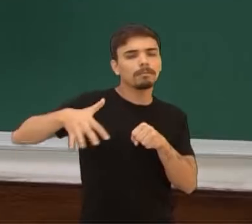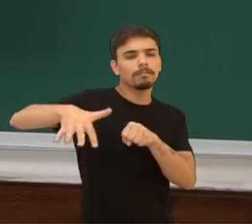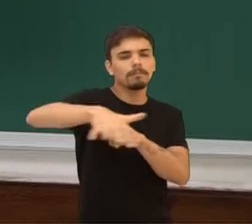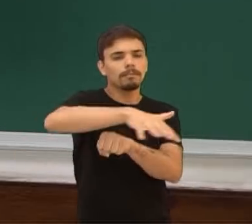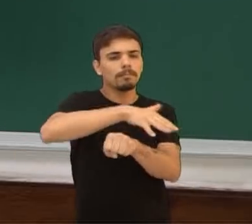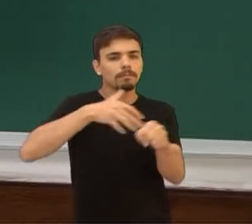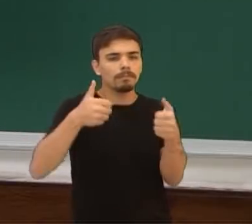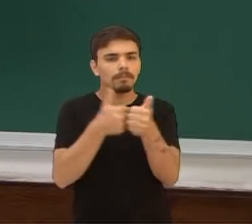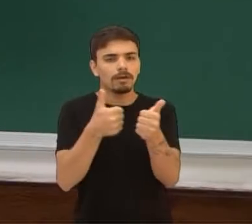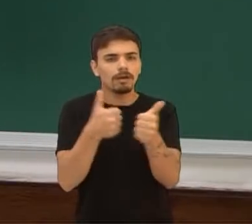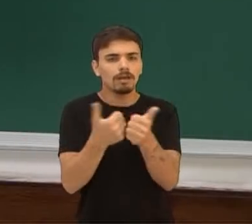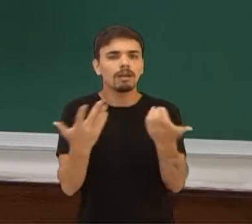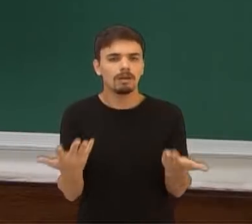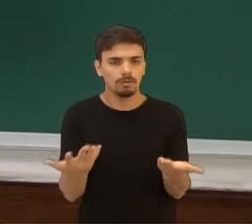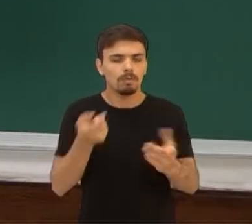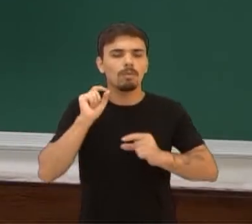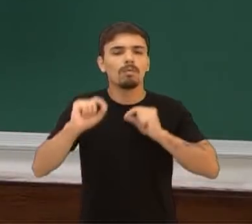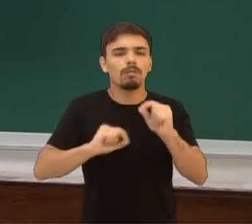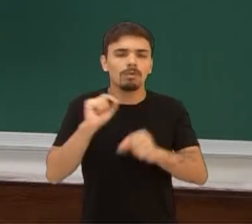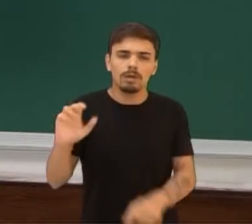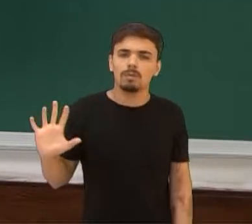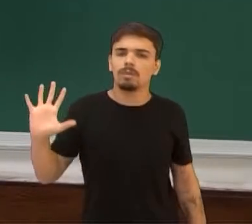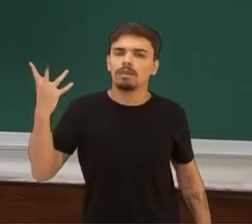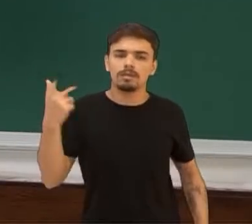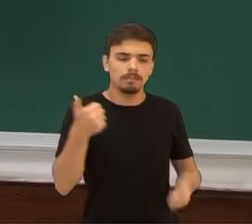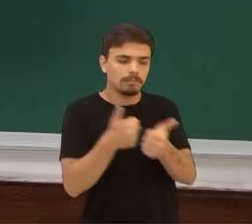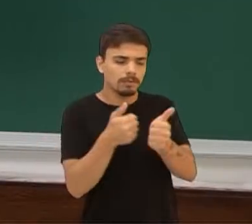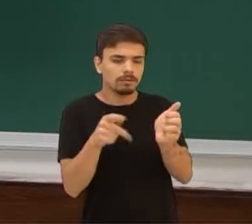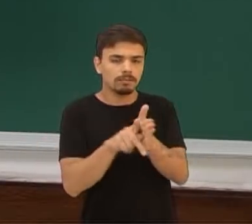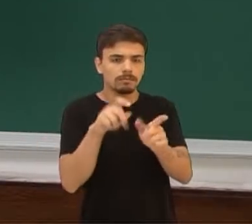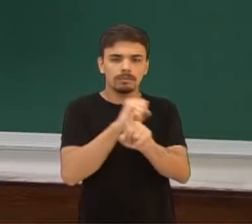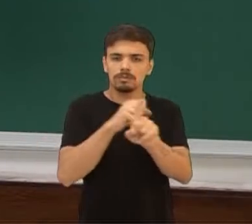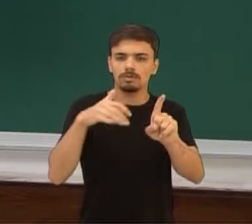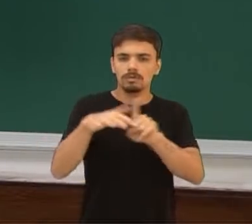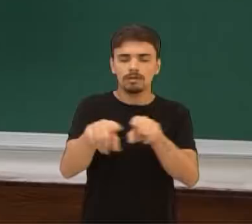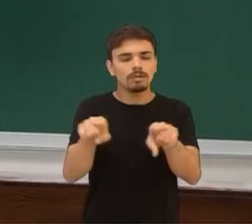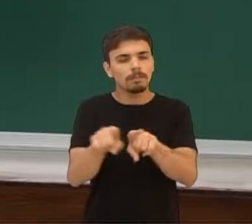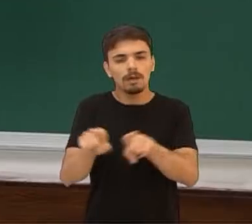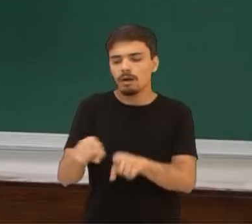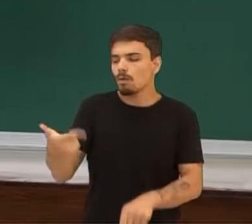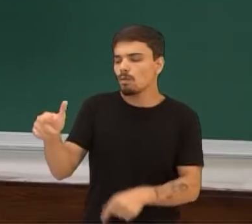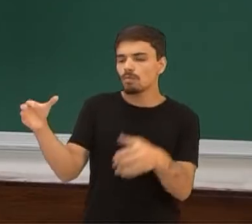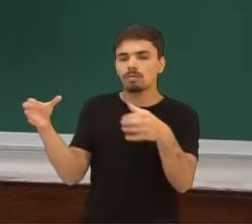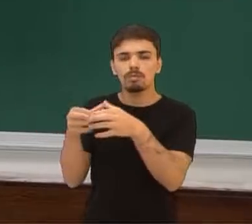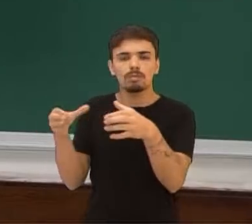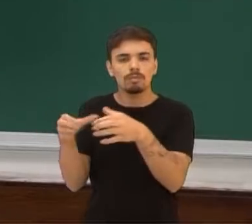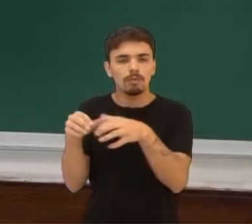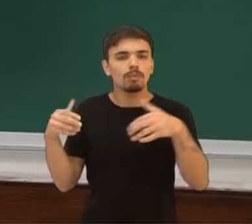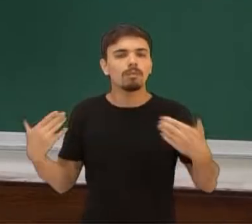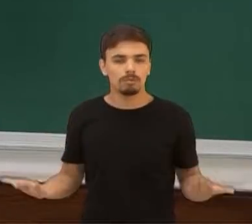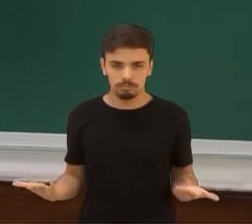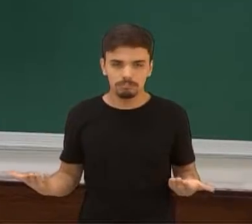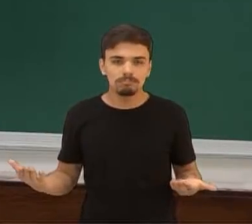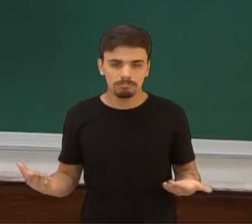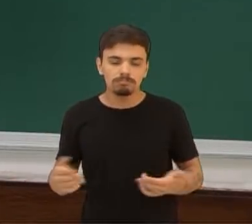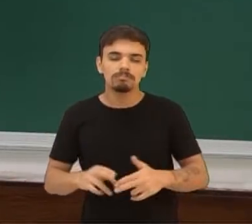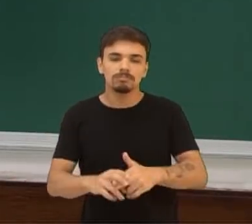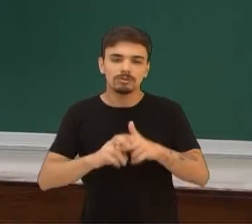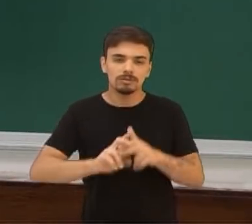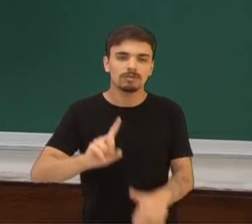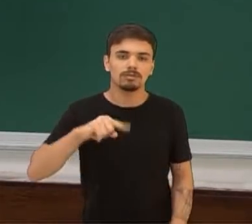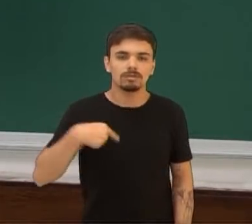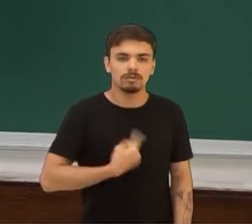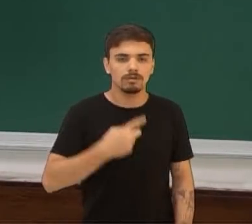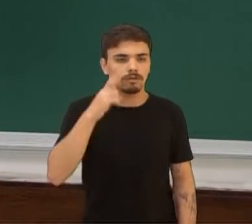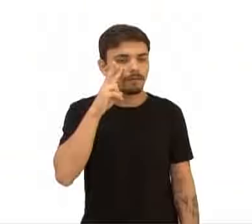redor dele? O que estava acontecendo com a sociedade e com os outros grupos minoritários? Então, a gente vai ver